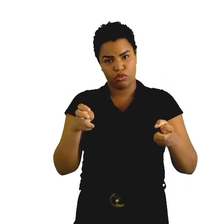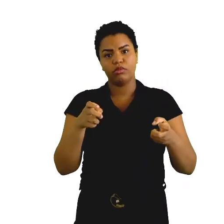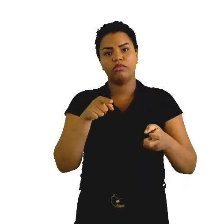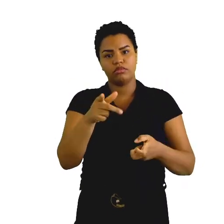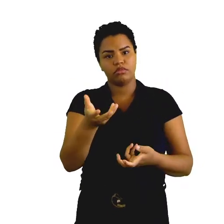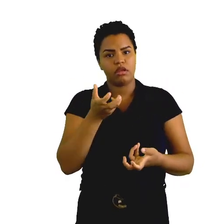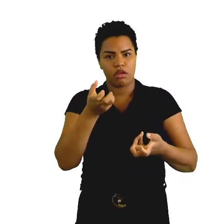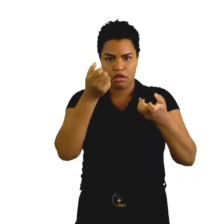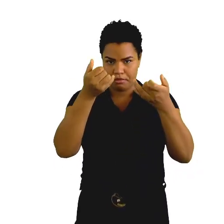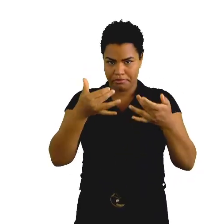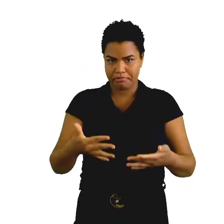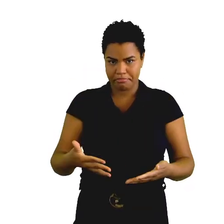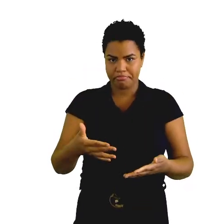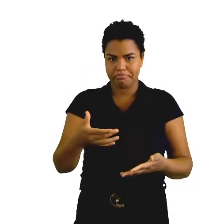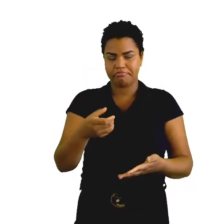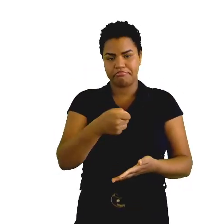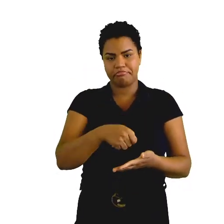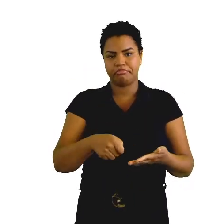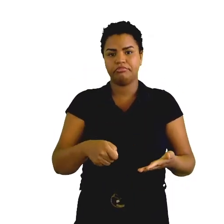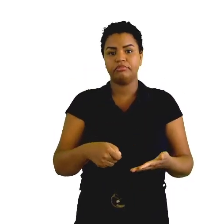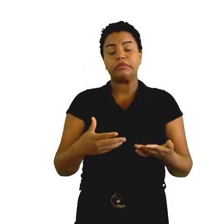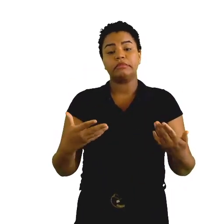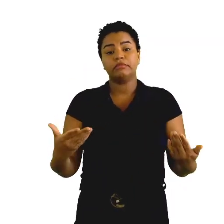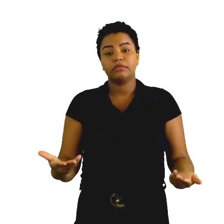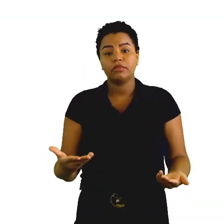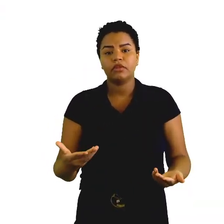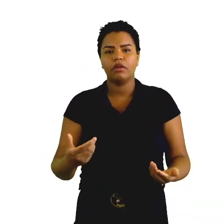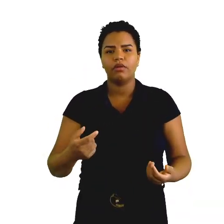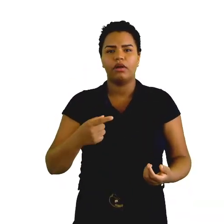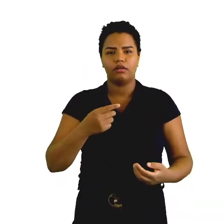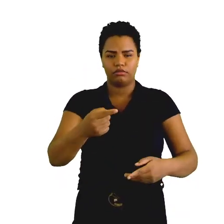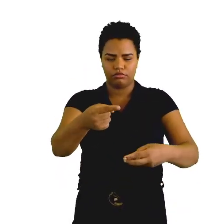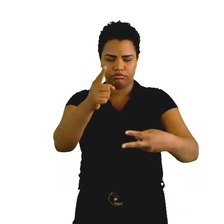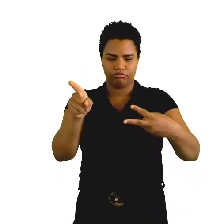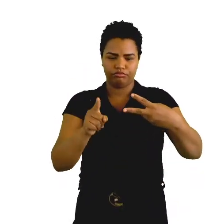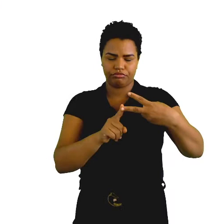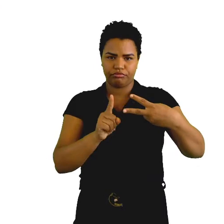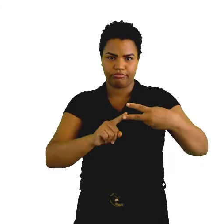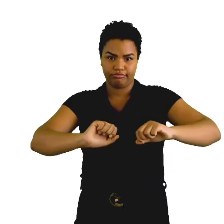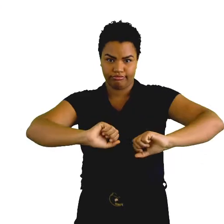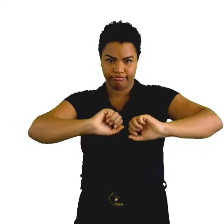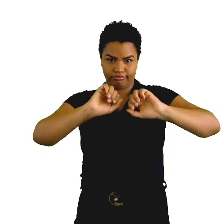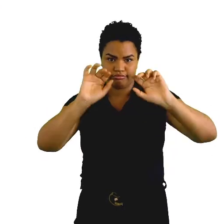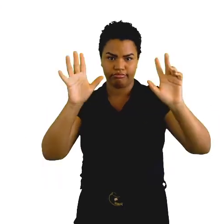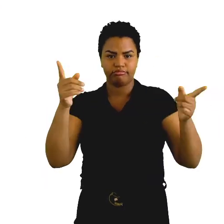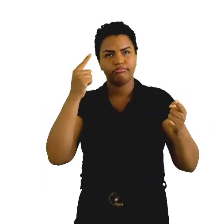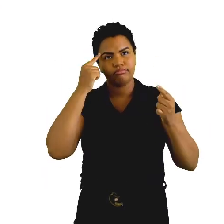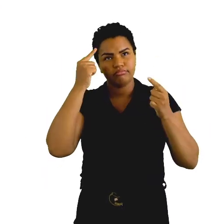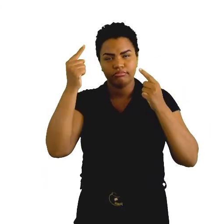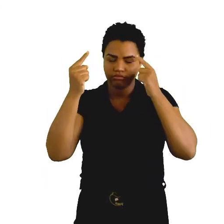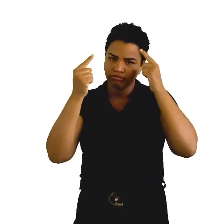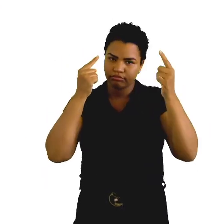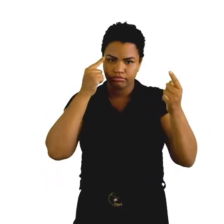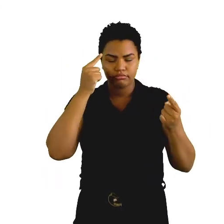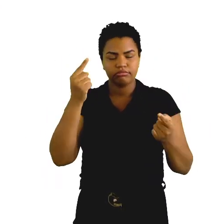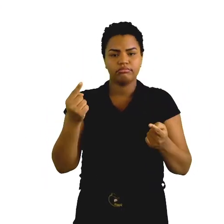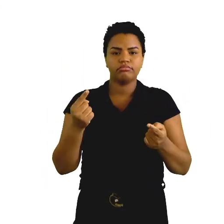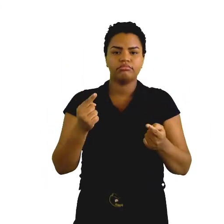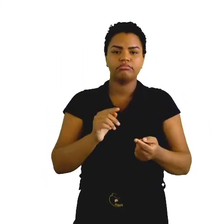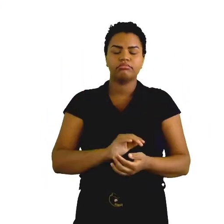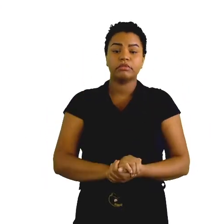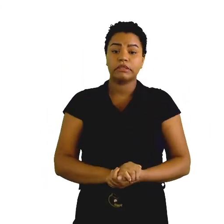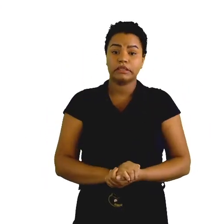aí a segunda dica, clareza das ideias. Bom, e essa clareza das ideias você